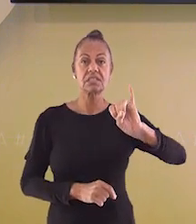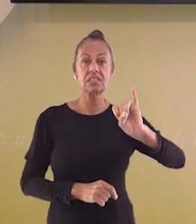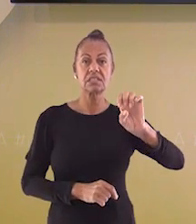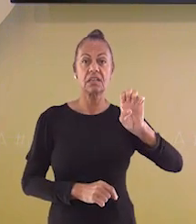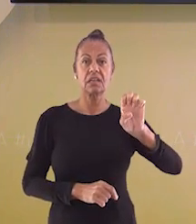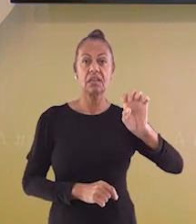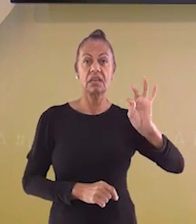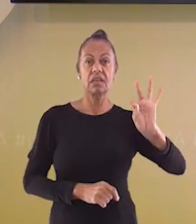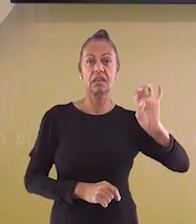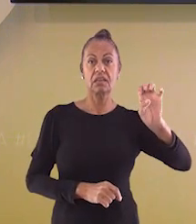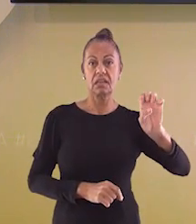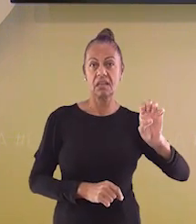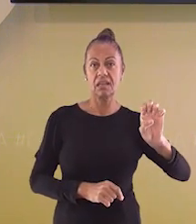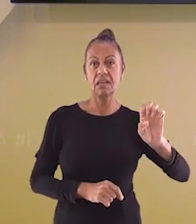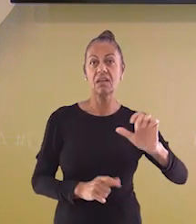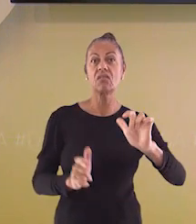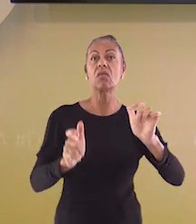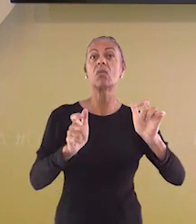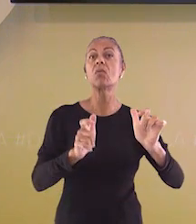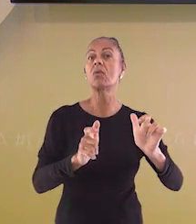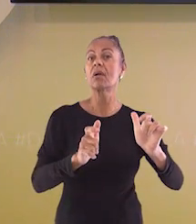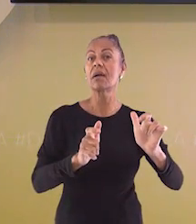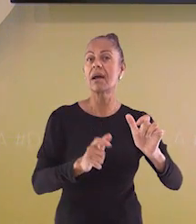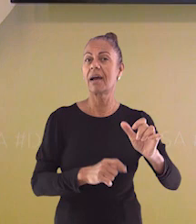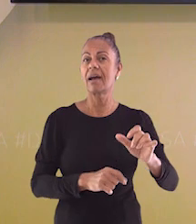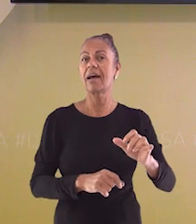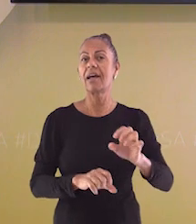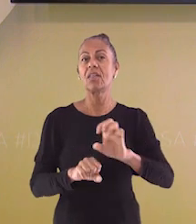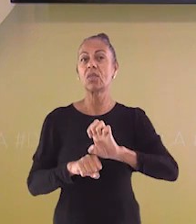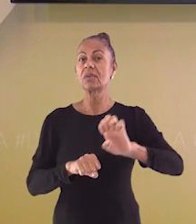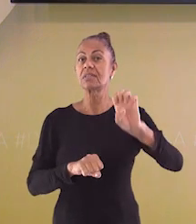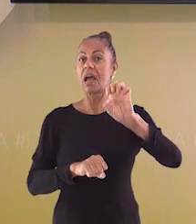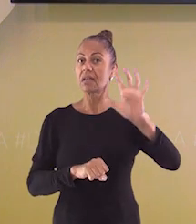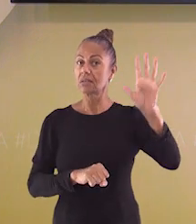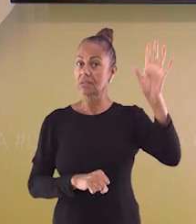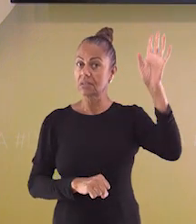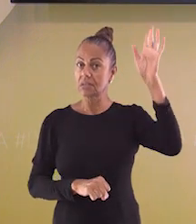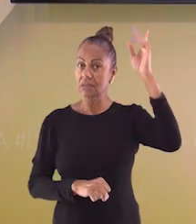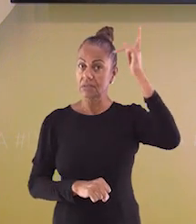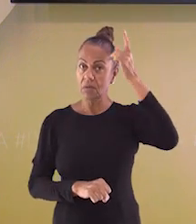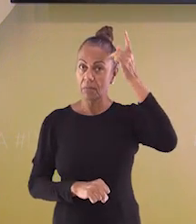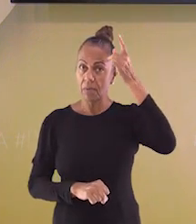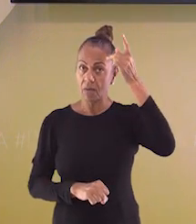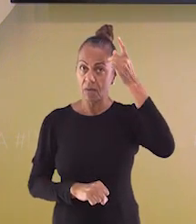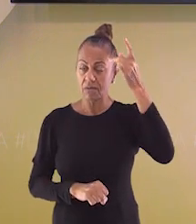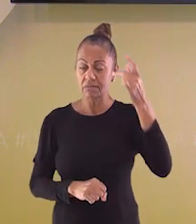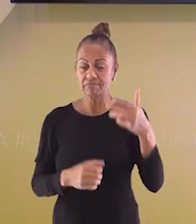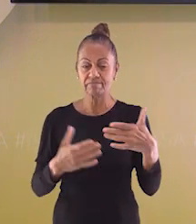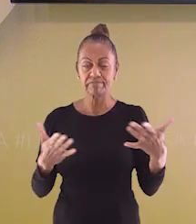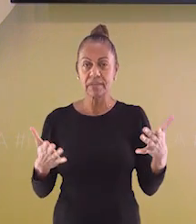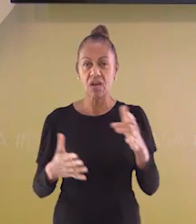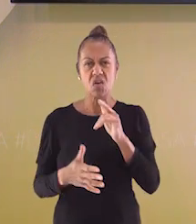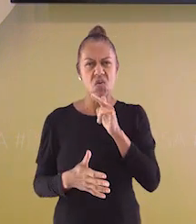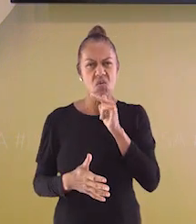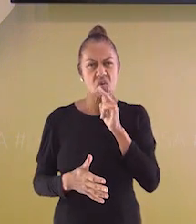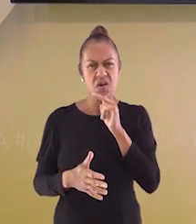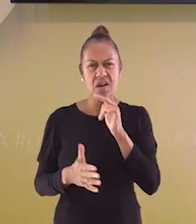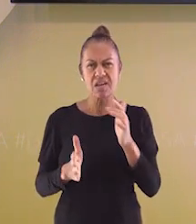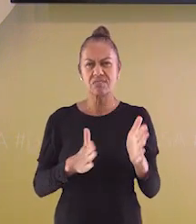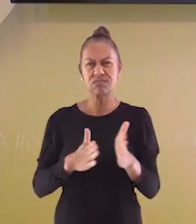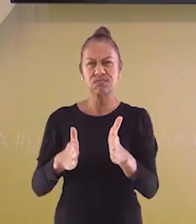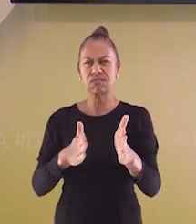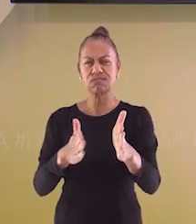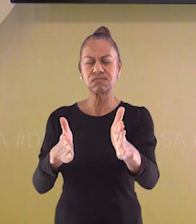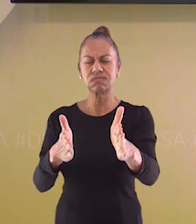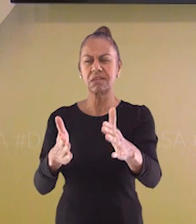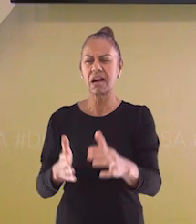rio chamado Tietê, que fica no estado de São Paulo. Assim como outros rios, infelizmente, ele recebe diversos tipos